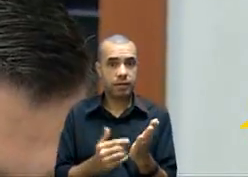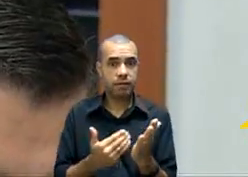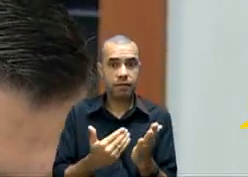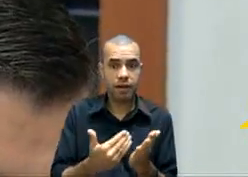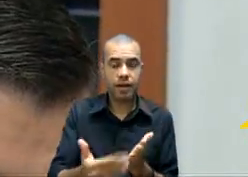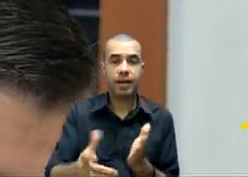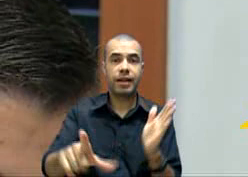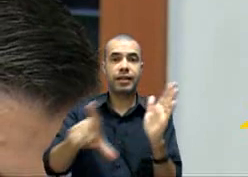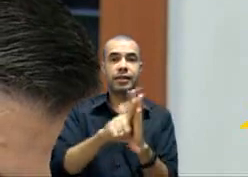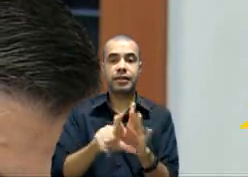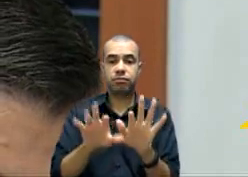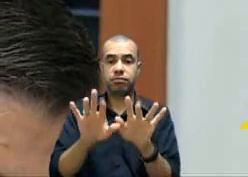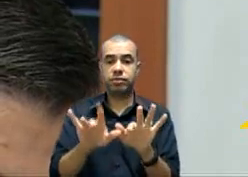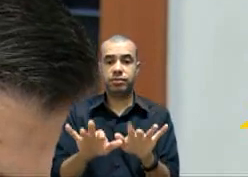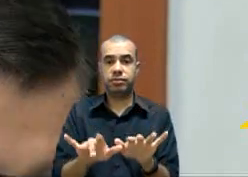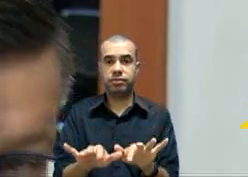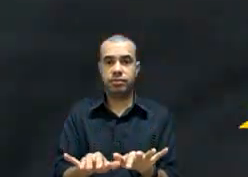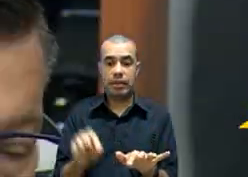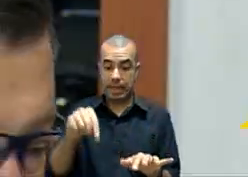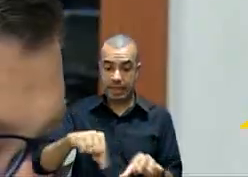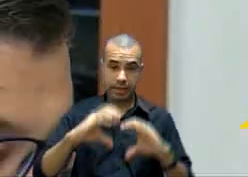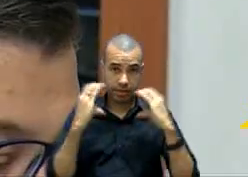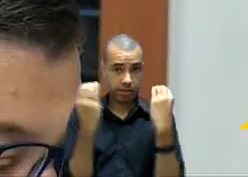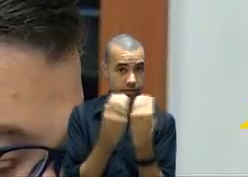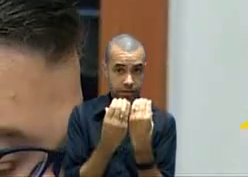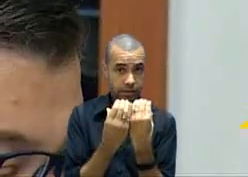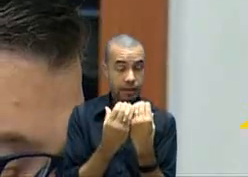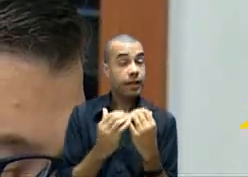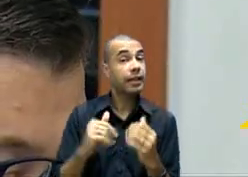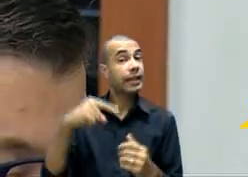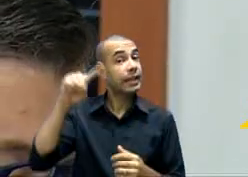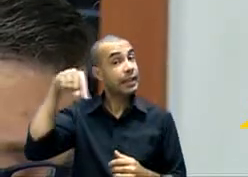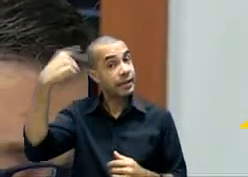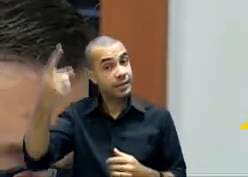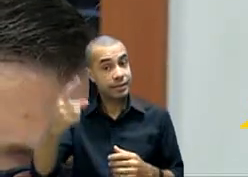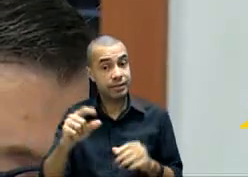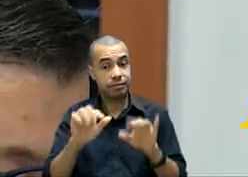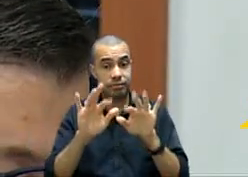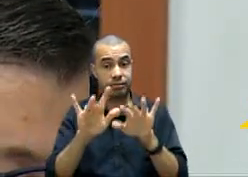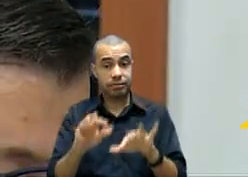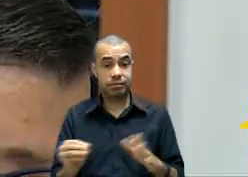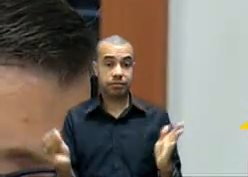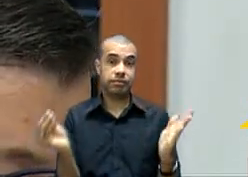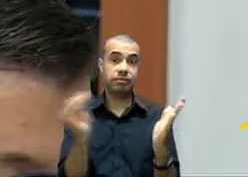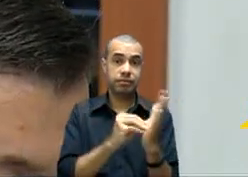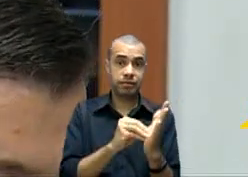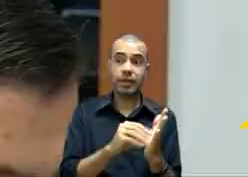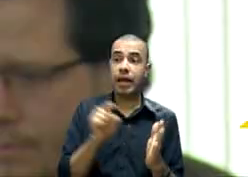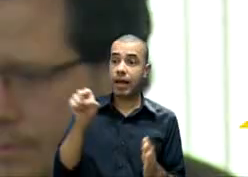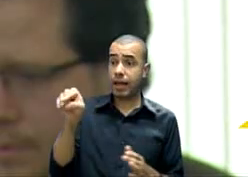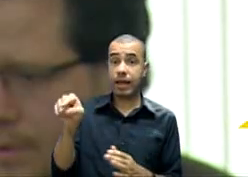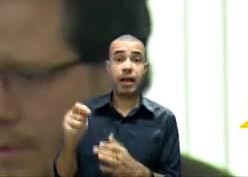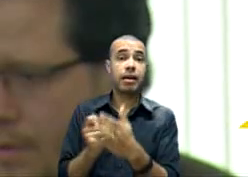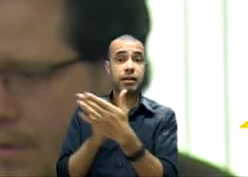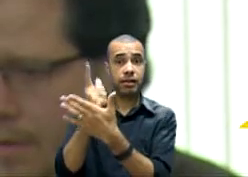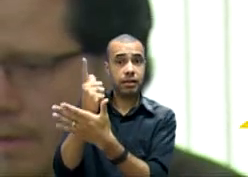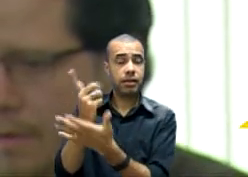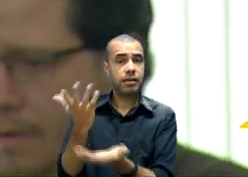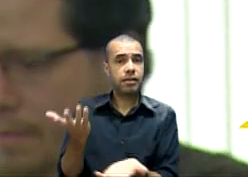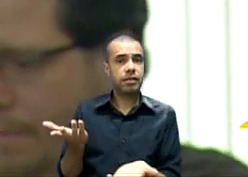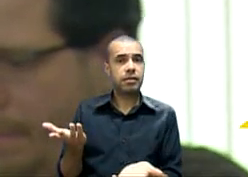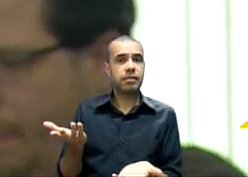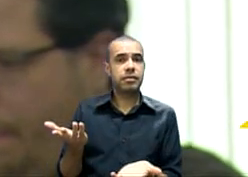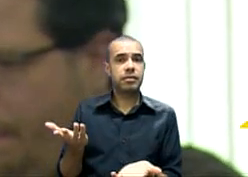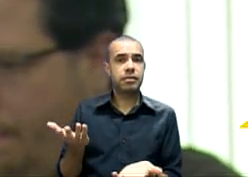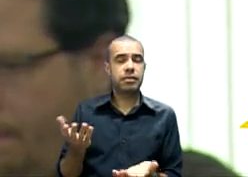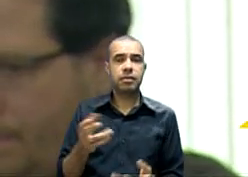colocaram lá na redação, não aqui, mas foi colocado, que a autarquia pagaria. Daí o Rony me procurou... Não valeria